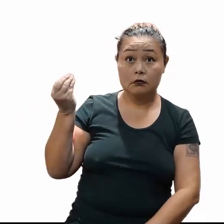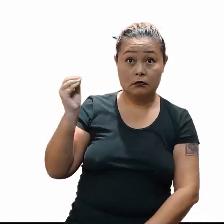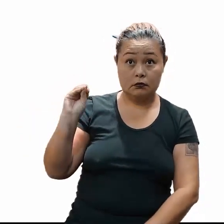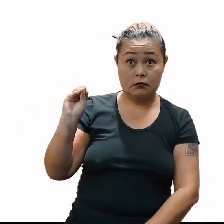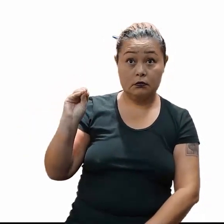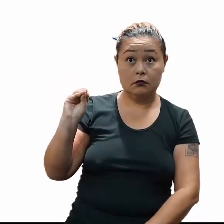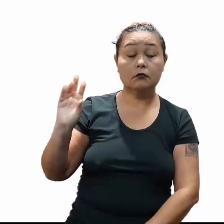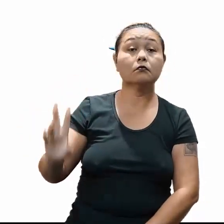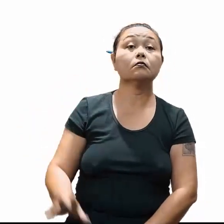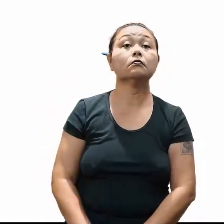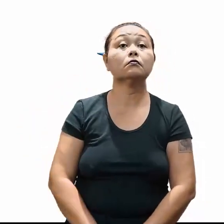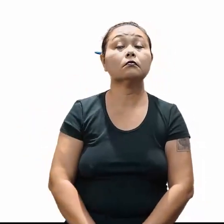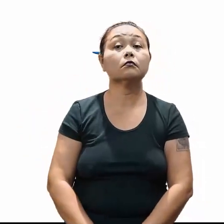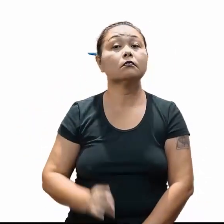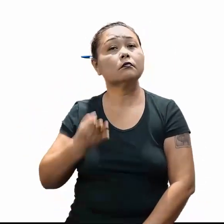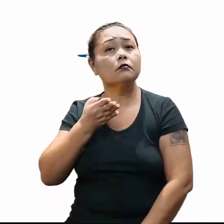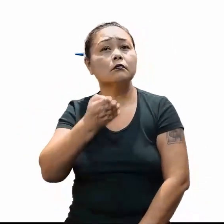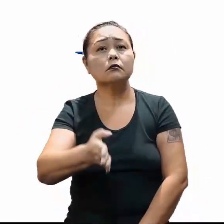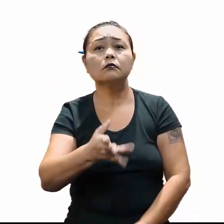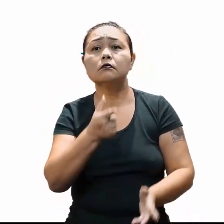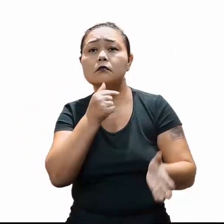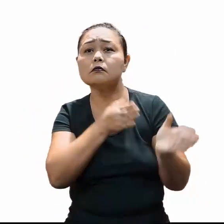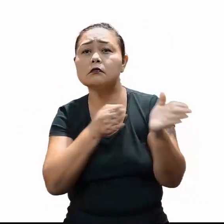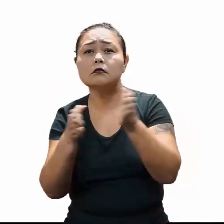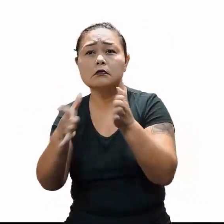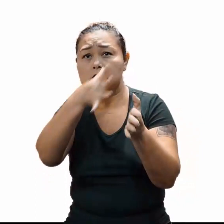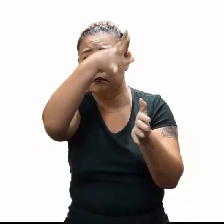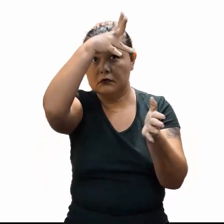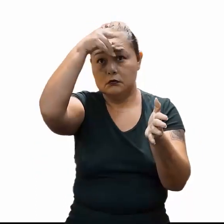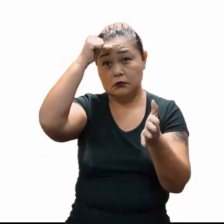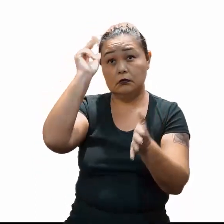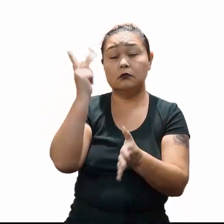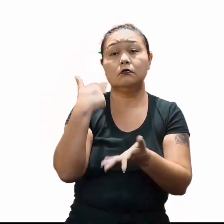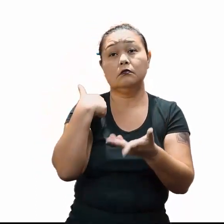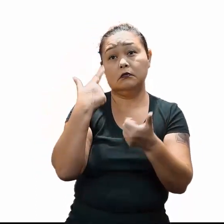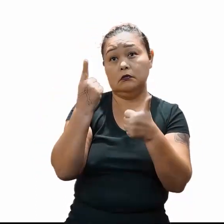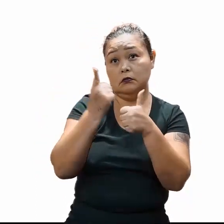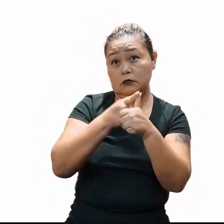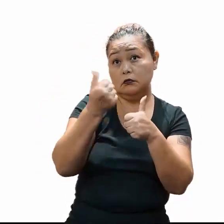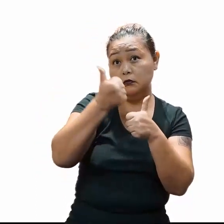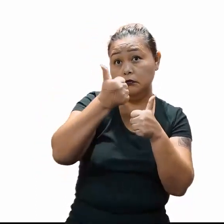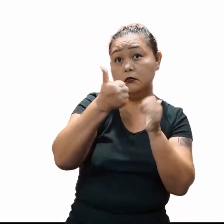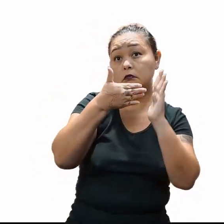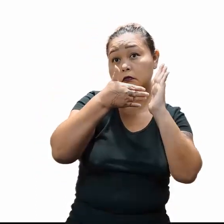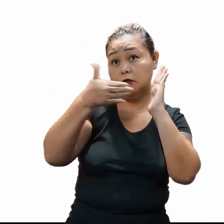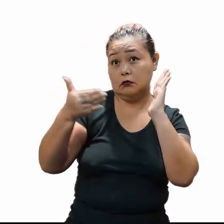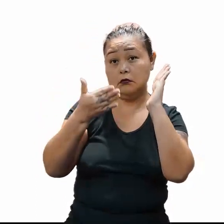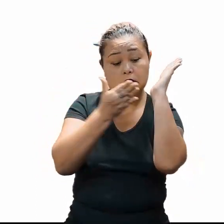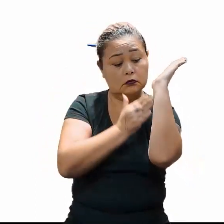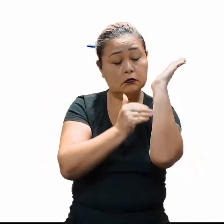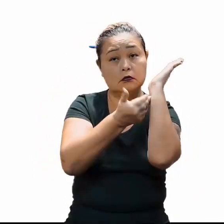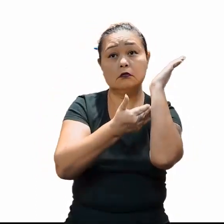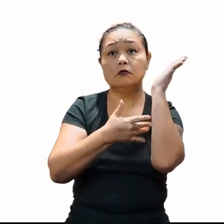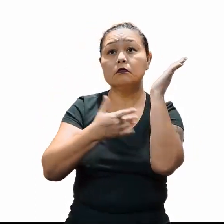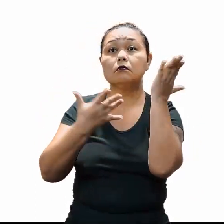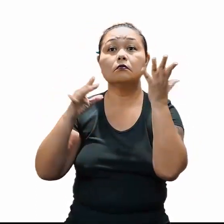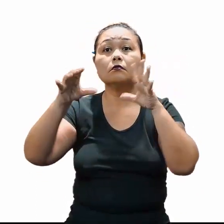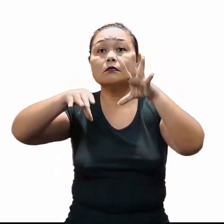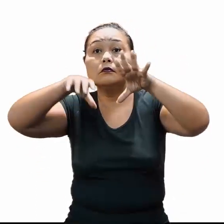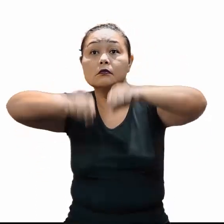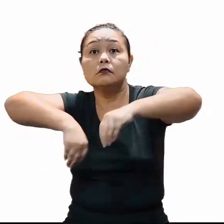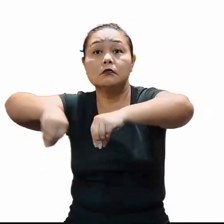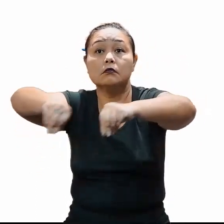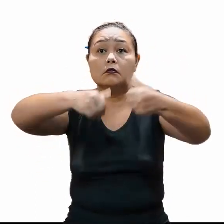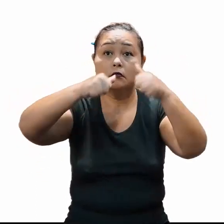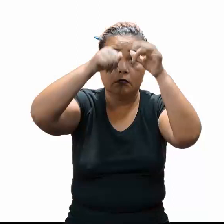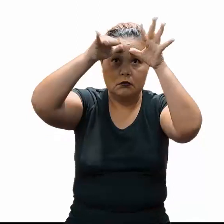para vocês. A penetração dos rios da Amazônia, essa aí já começou no primeiro ciclo da borracha. A conquista do Acre também, que vai ser